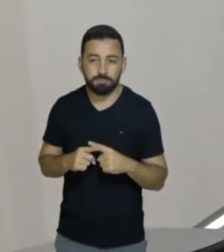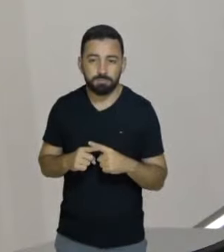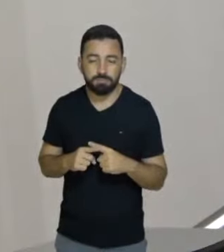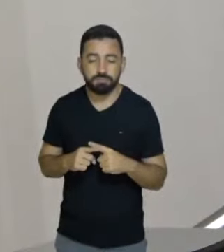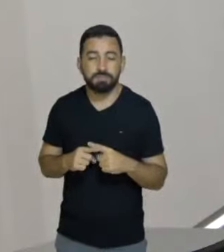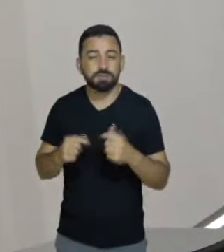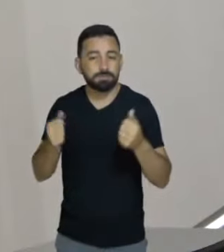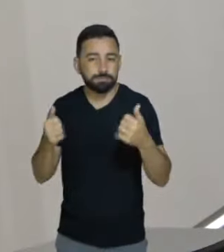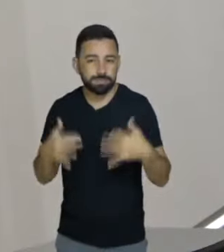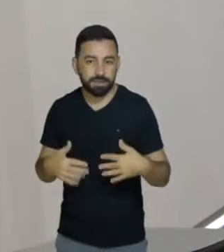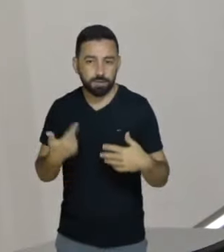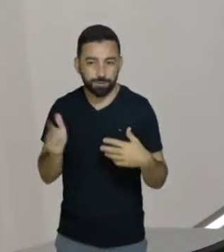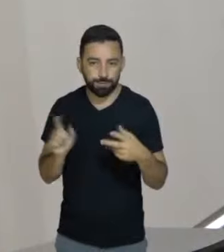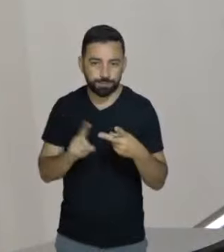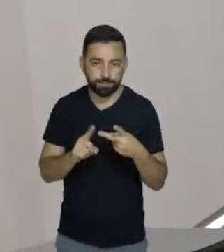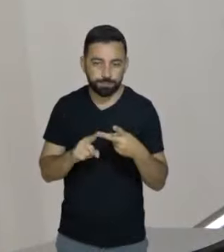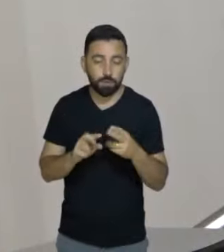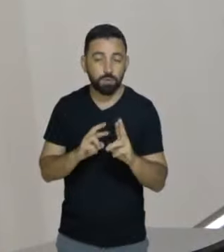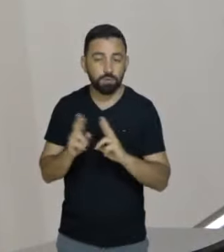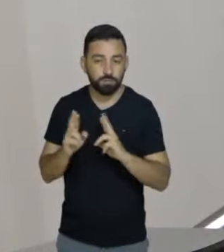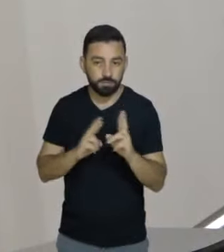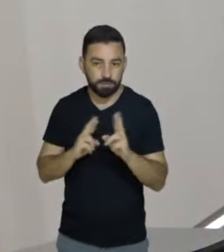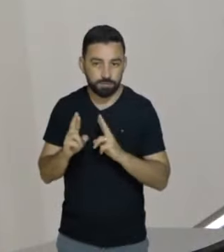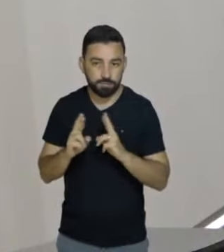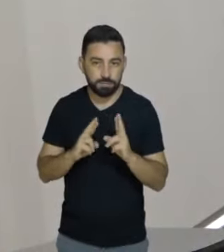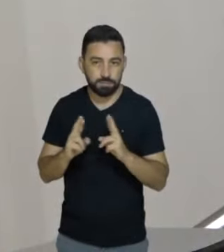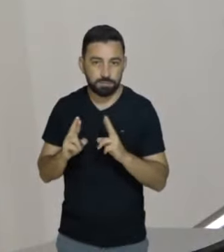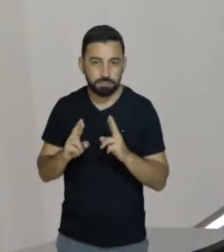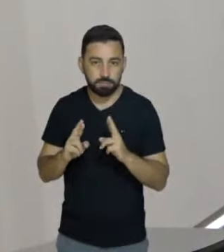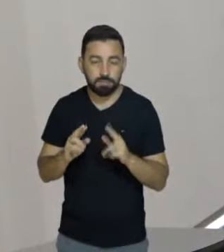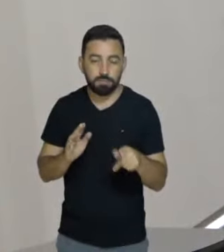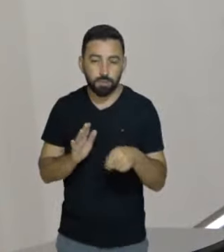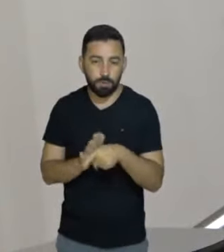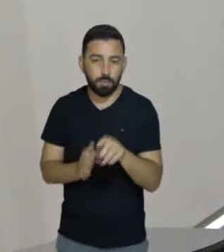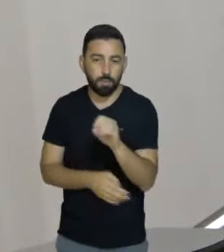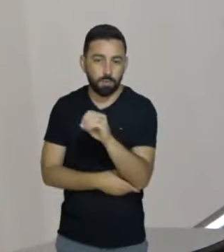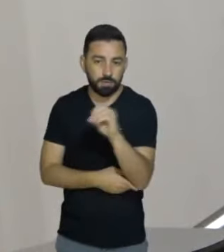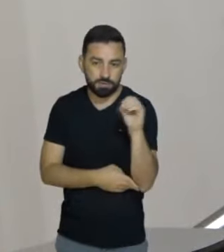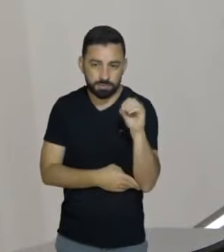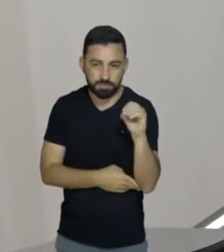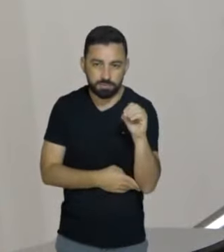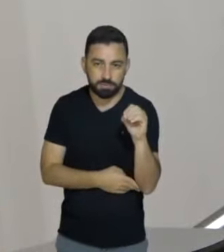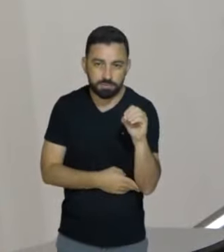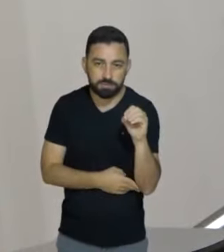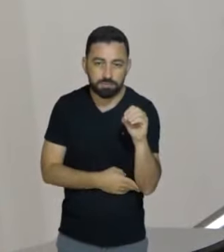falar de rodovia do nosso oeste.